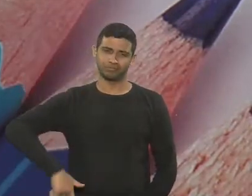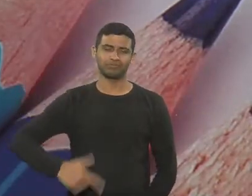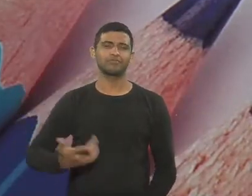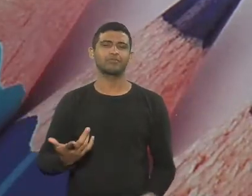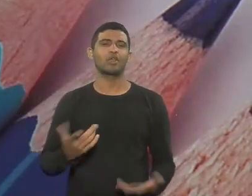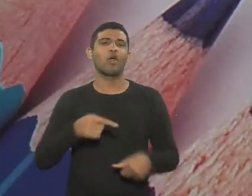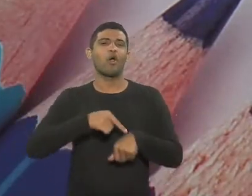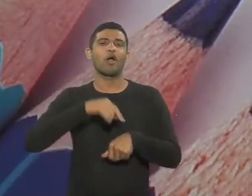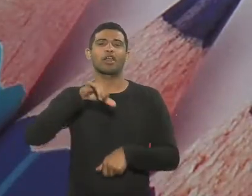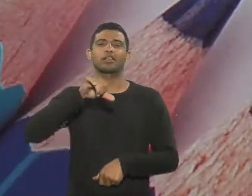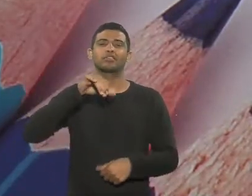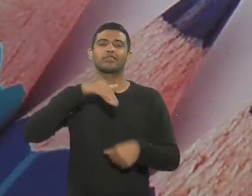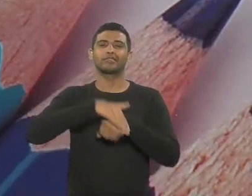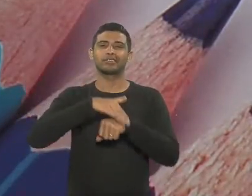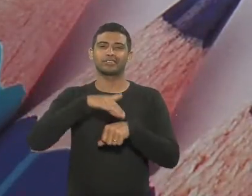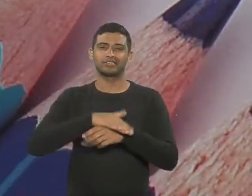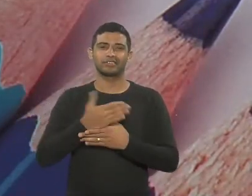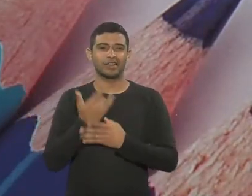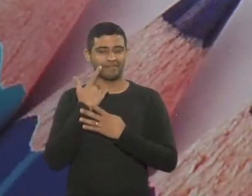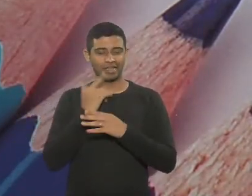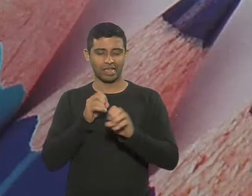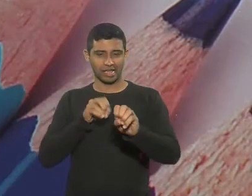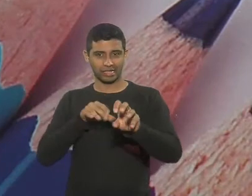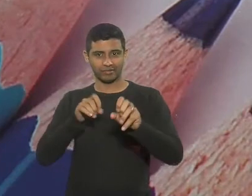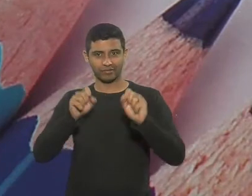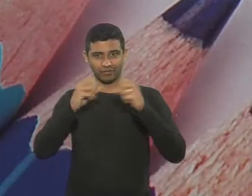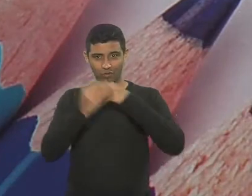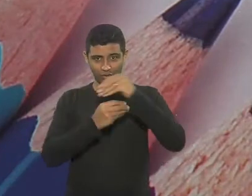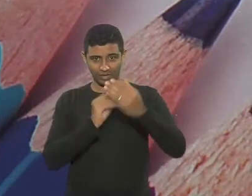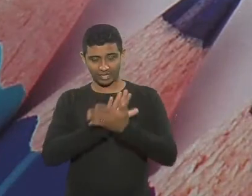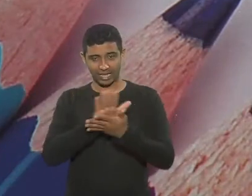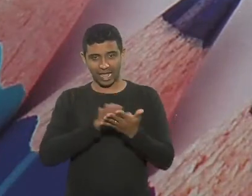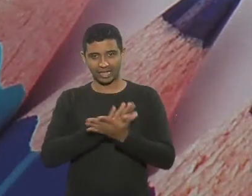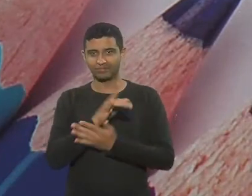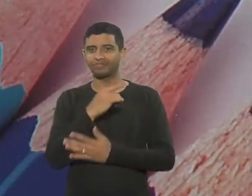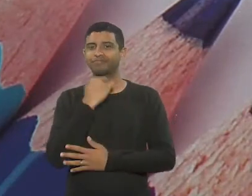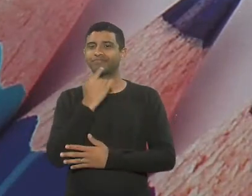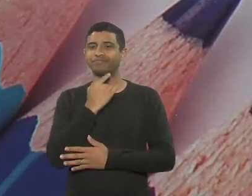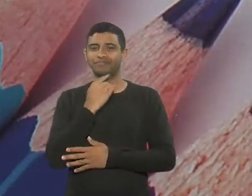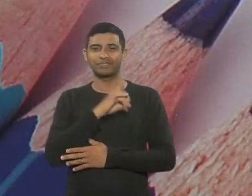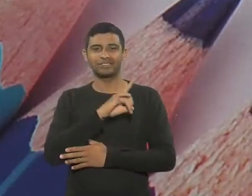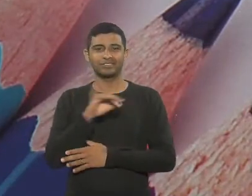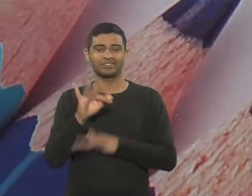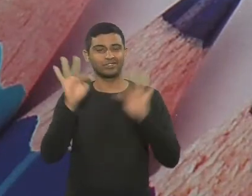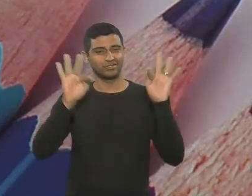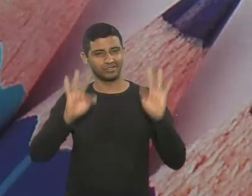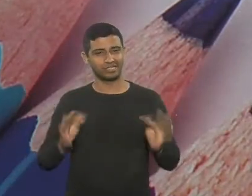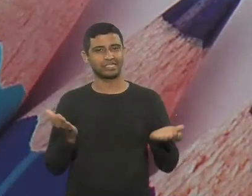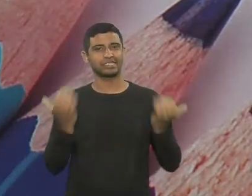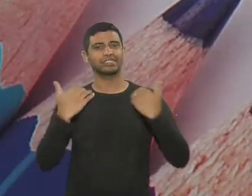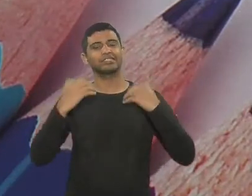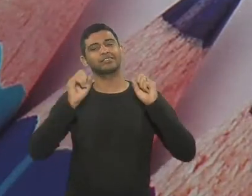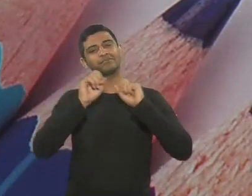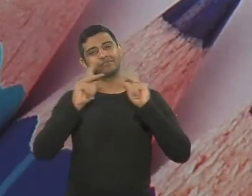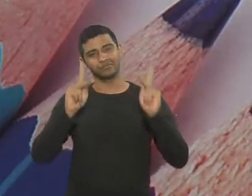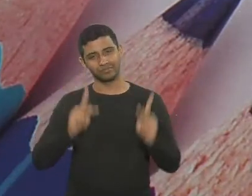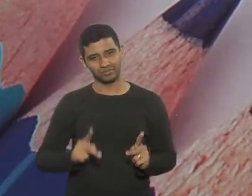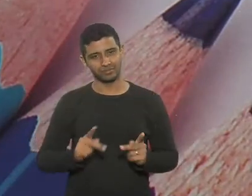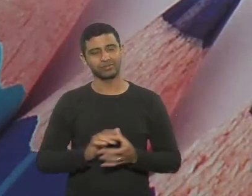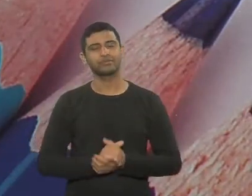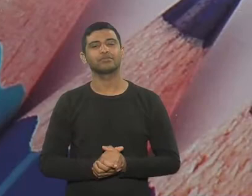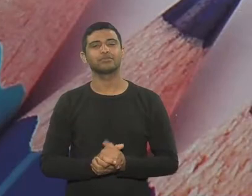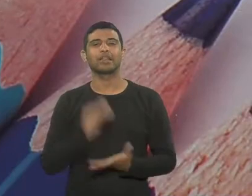tem muito mais às 9 horas da noite. Educação, se você não se envolver, não rola. Dias